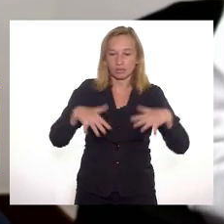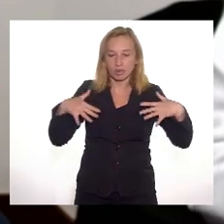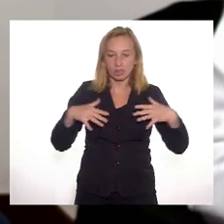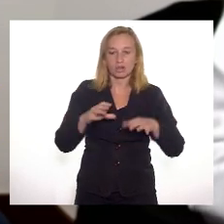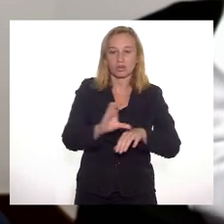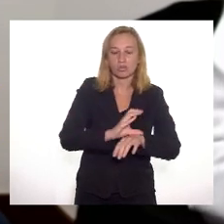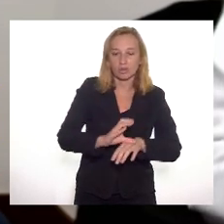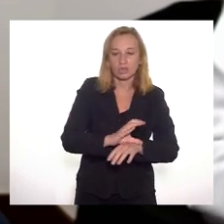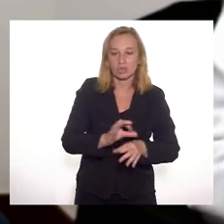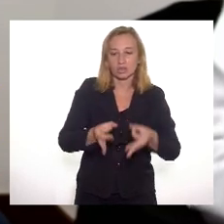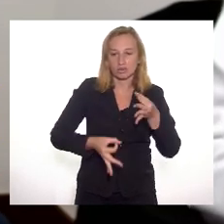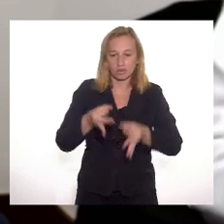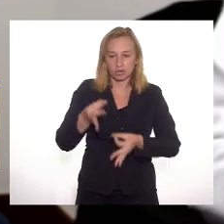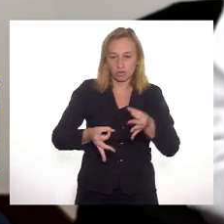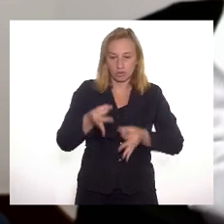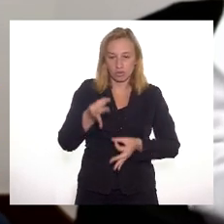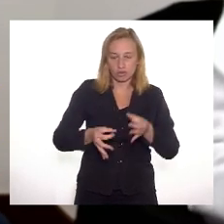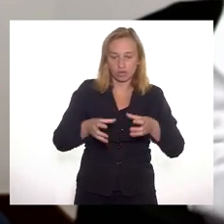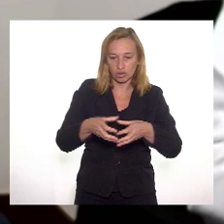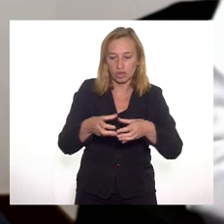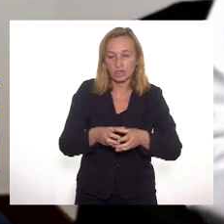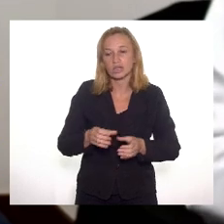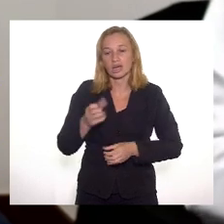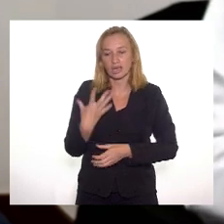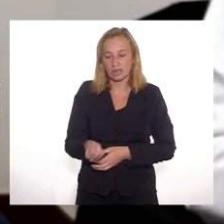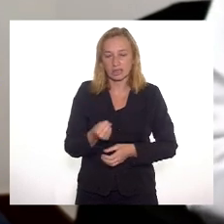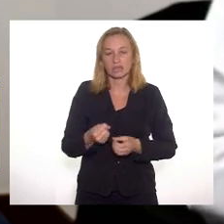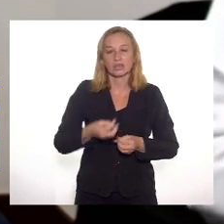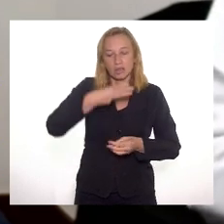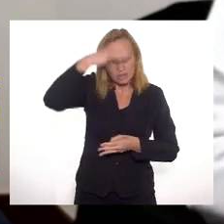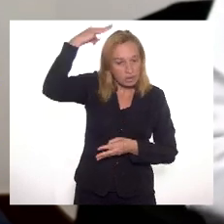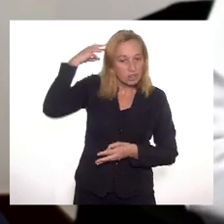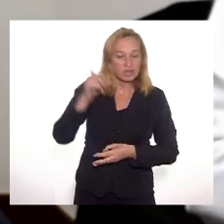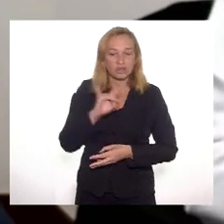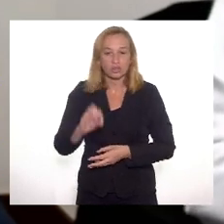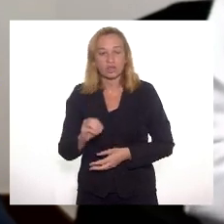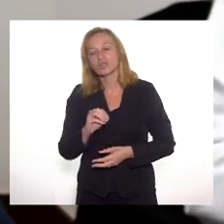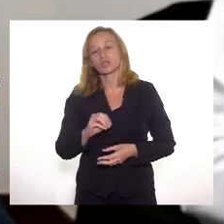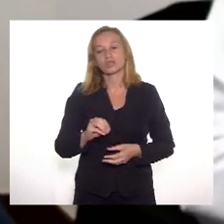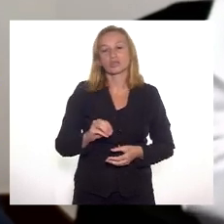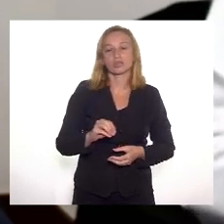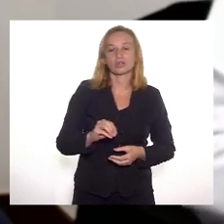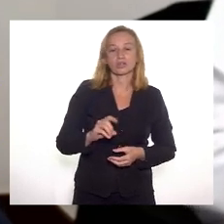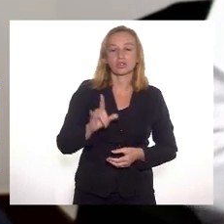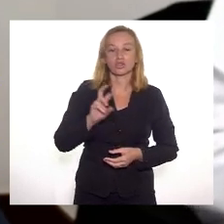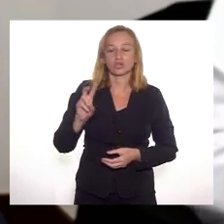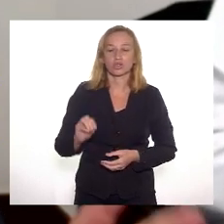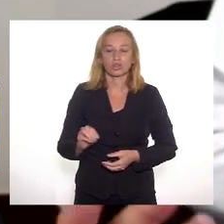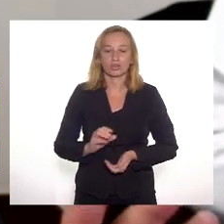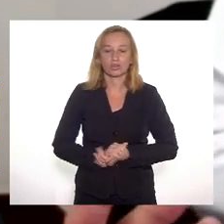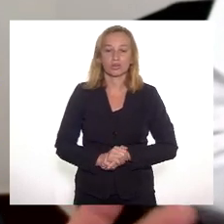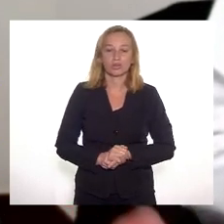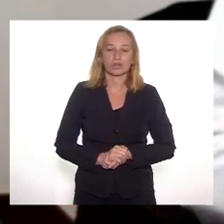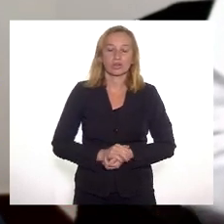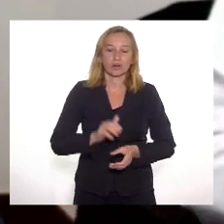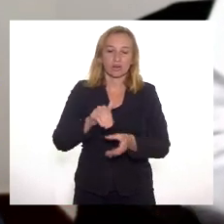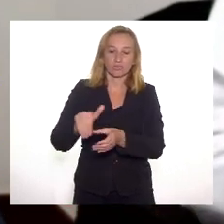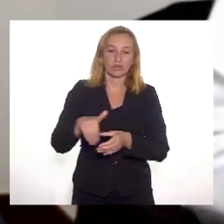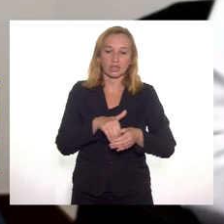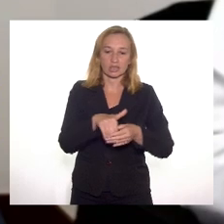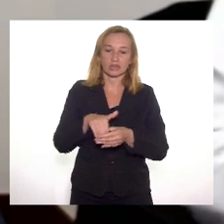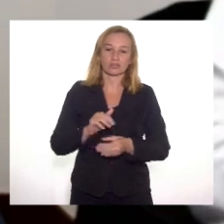Justiça, favorável. Transporte, favorável. Relatores, deputado Márcio Pacheco, Dionísio Lins. Márcio Pacheco e Dionísio Lins. Em